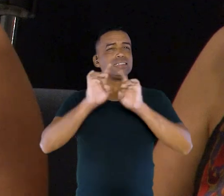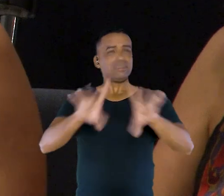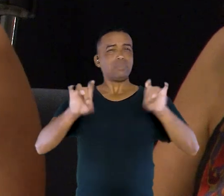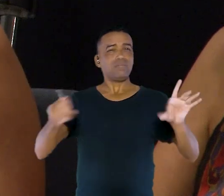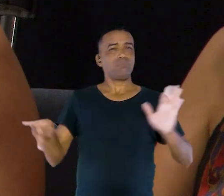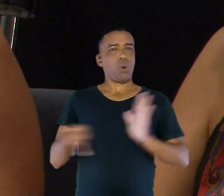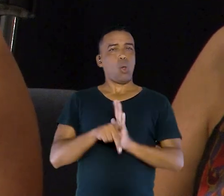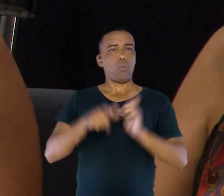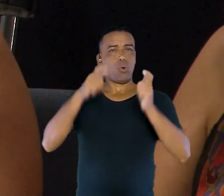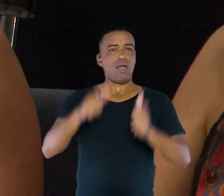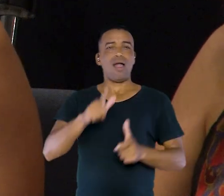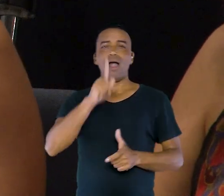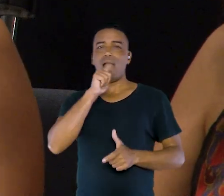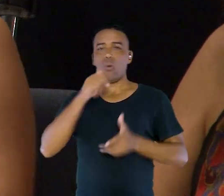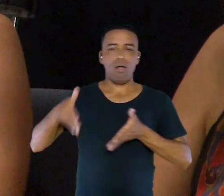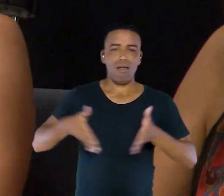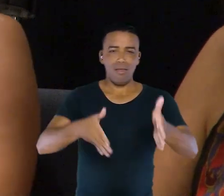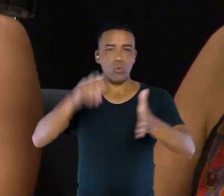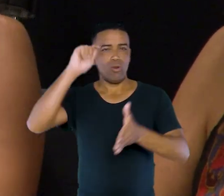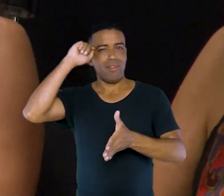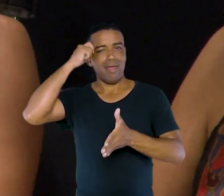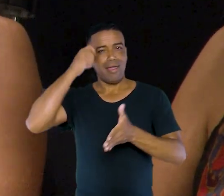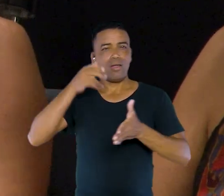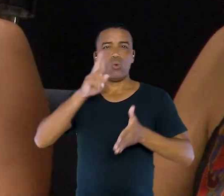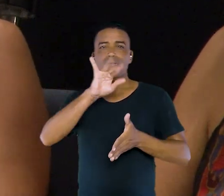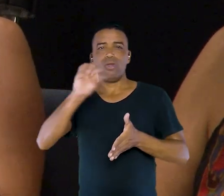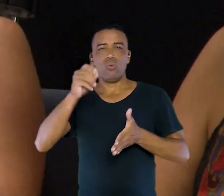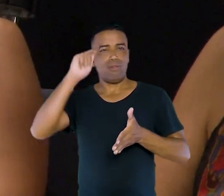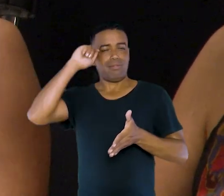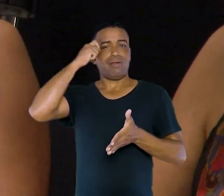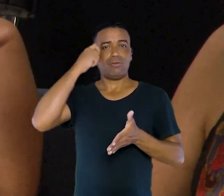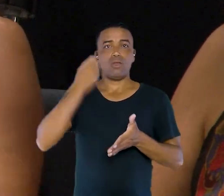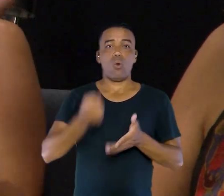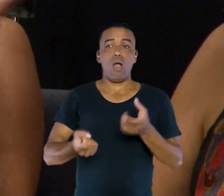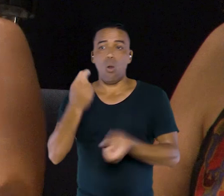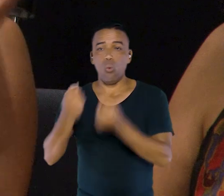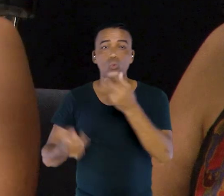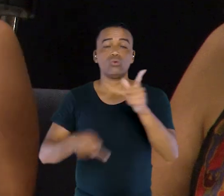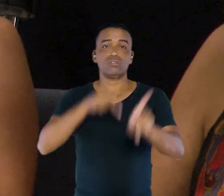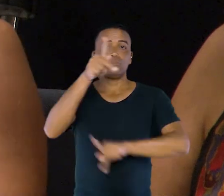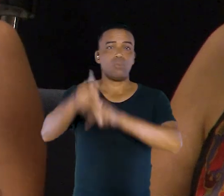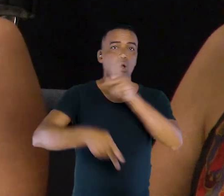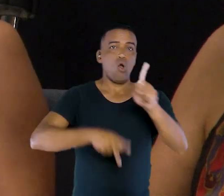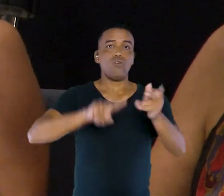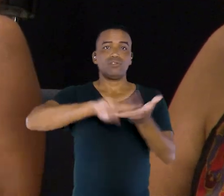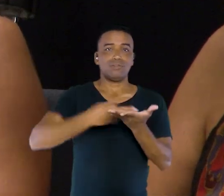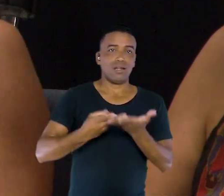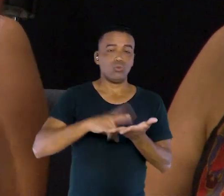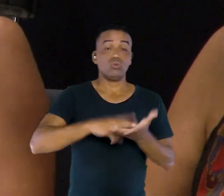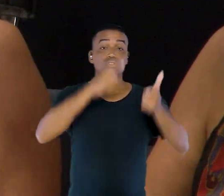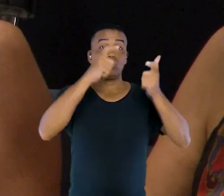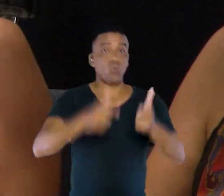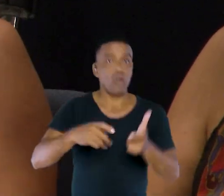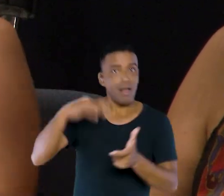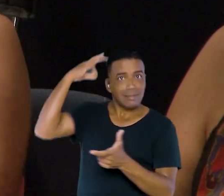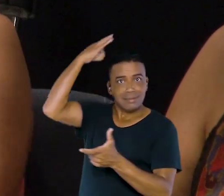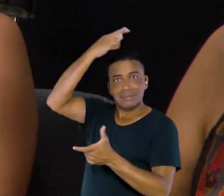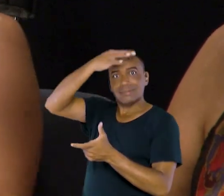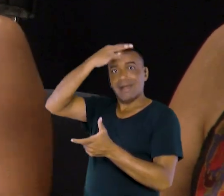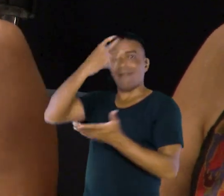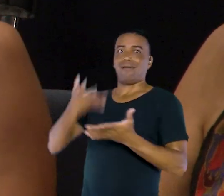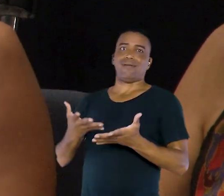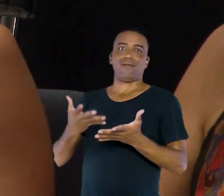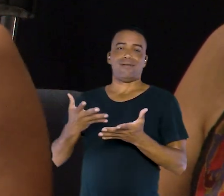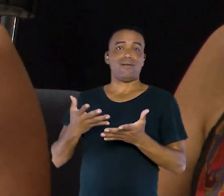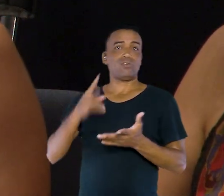específica lá do Rio Negro, né, como são esses lugares, né, que alguns povos em português traduzem como lugares sagrados, né, que a